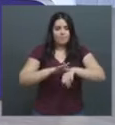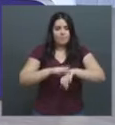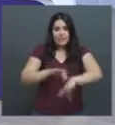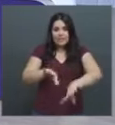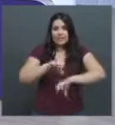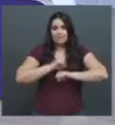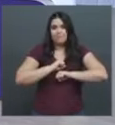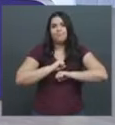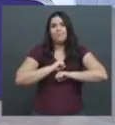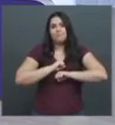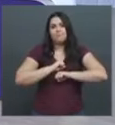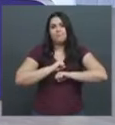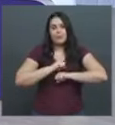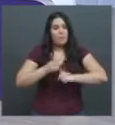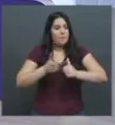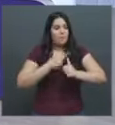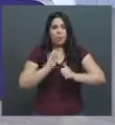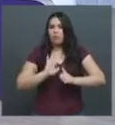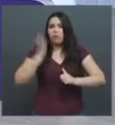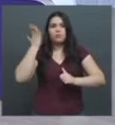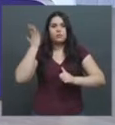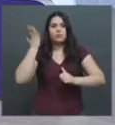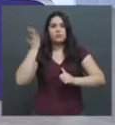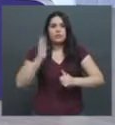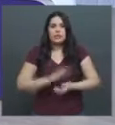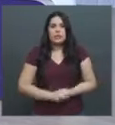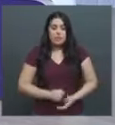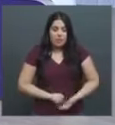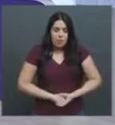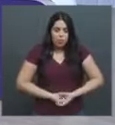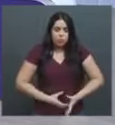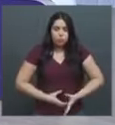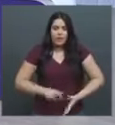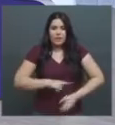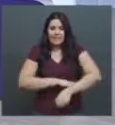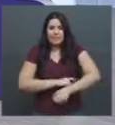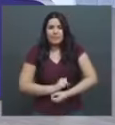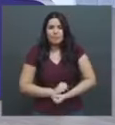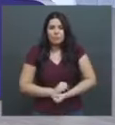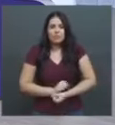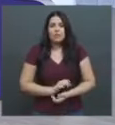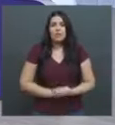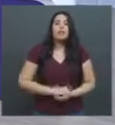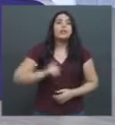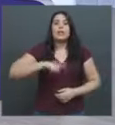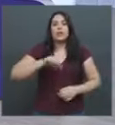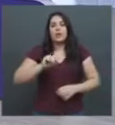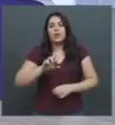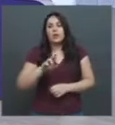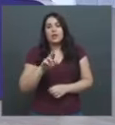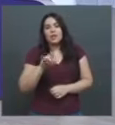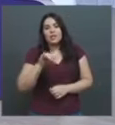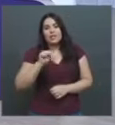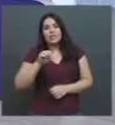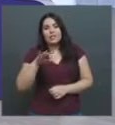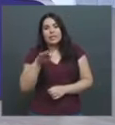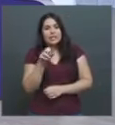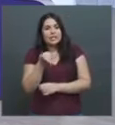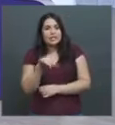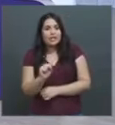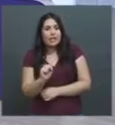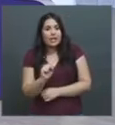primeiro vilão que ocorre. E a urina muito parada também, ela facilita os cristais urinários a cristalizarem,